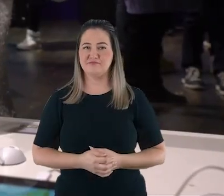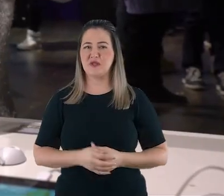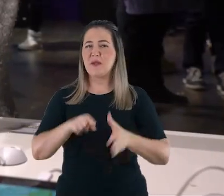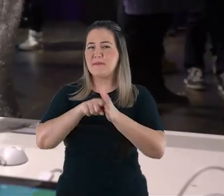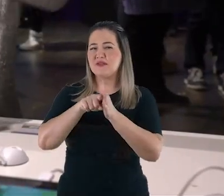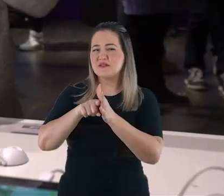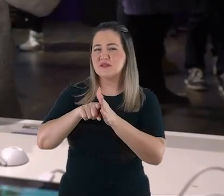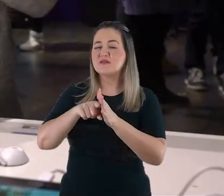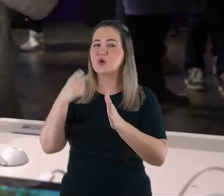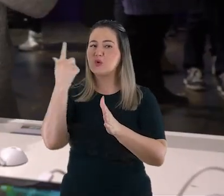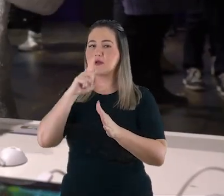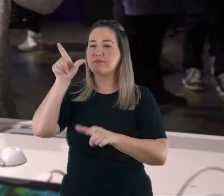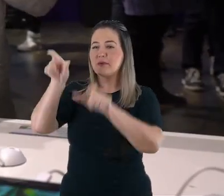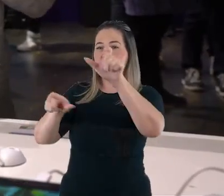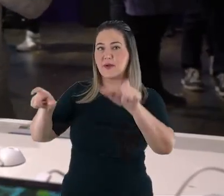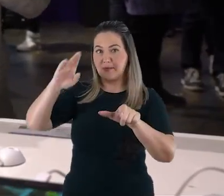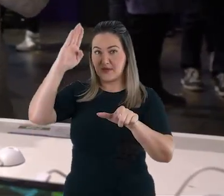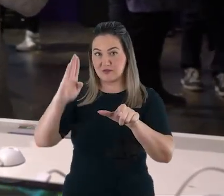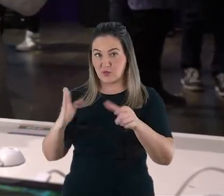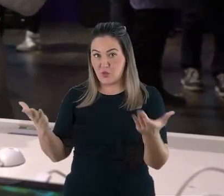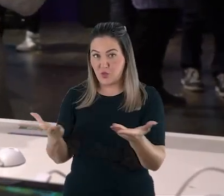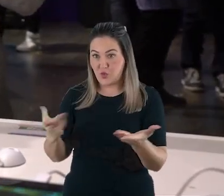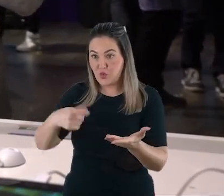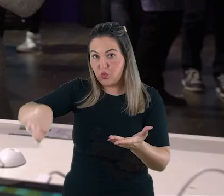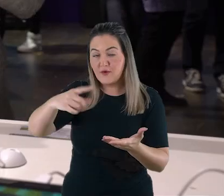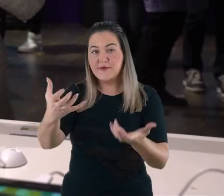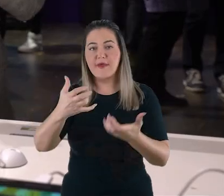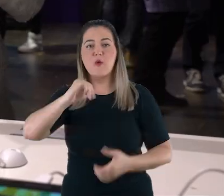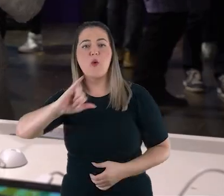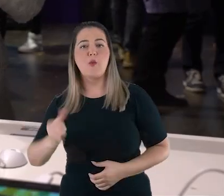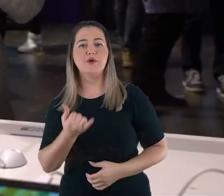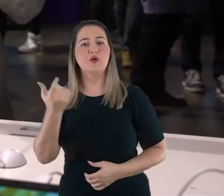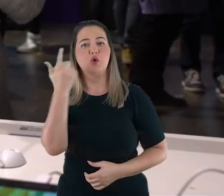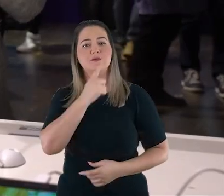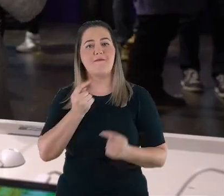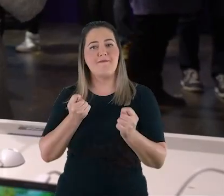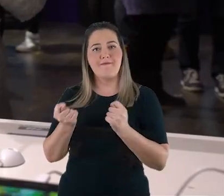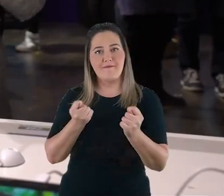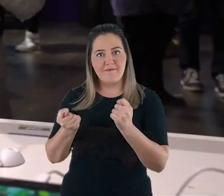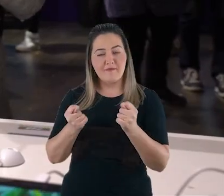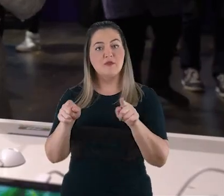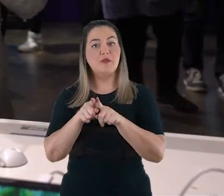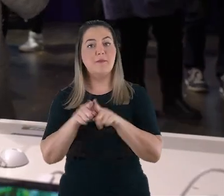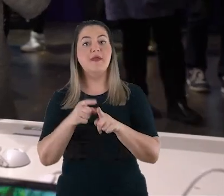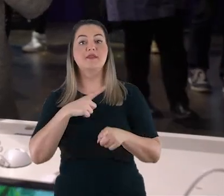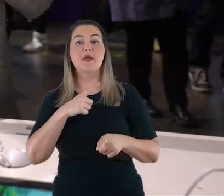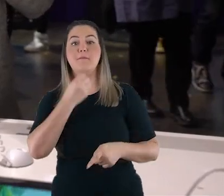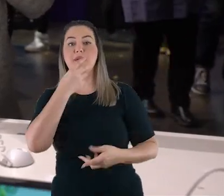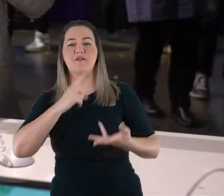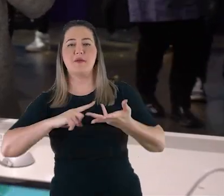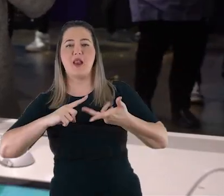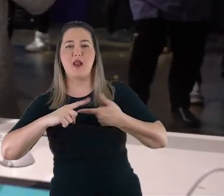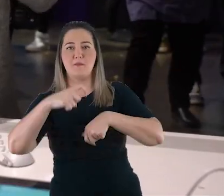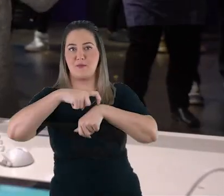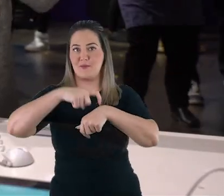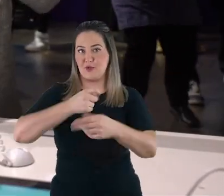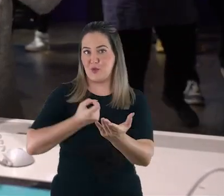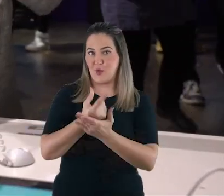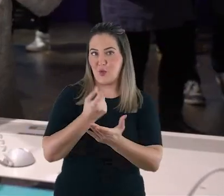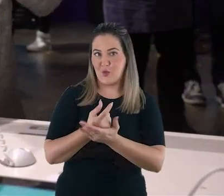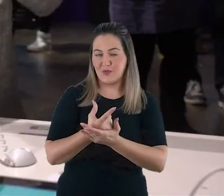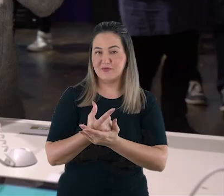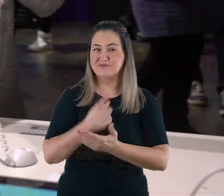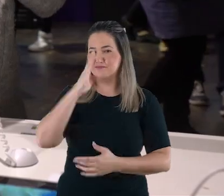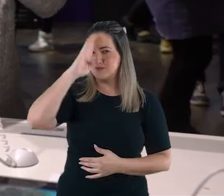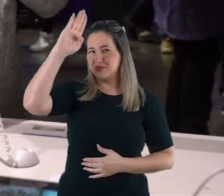consumidores brasileiros buscam cada vez mais oportunidade de economizar e ter benefícios em suas compras diárias, principalmente